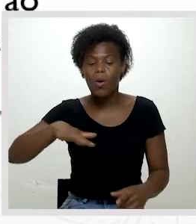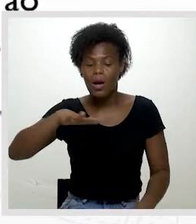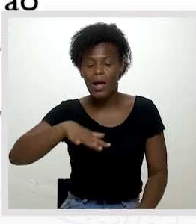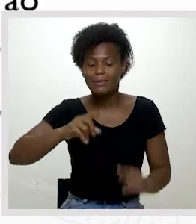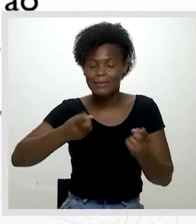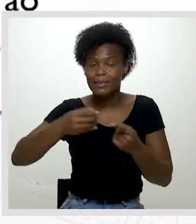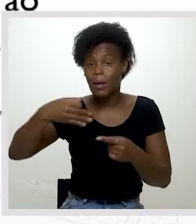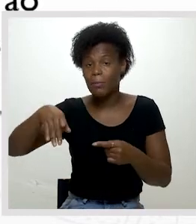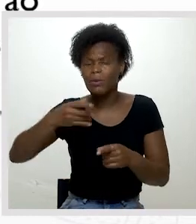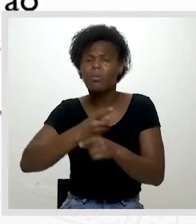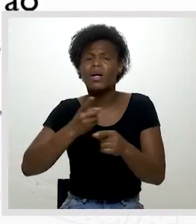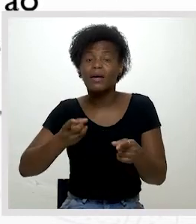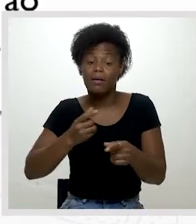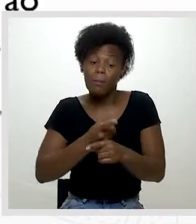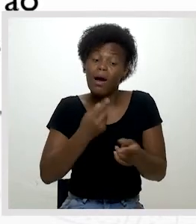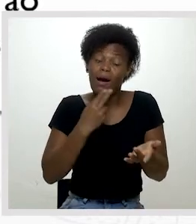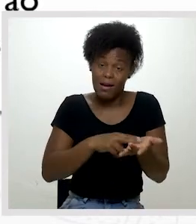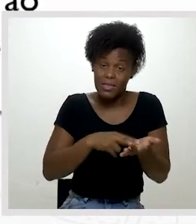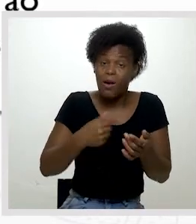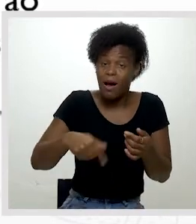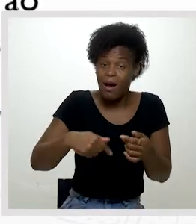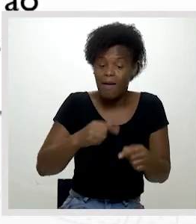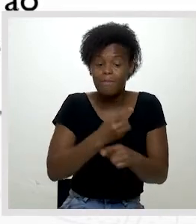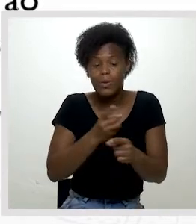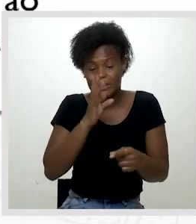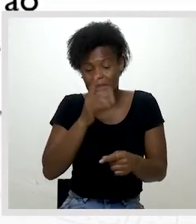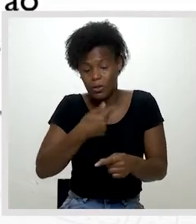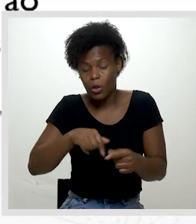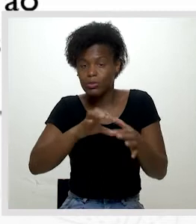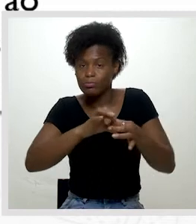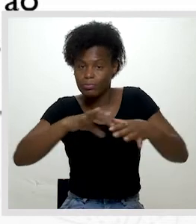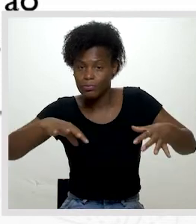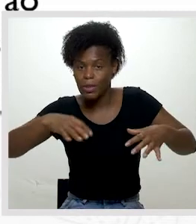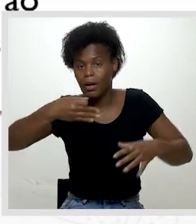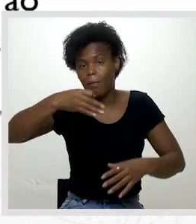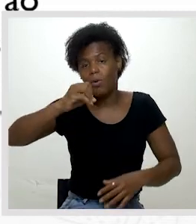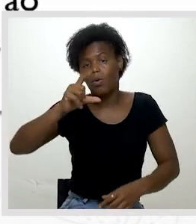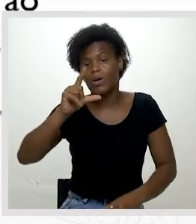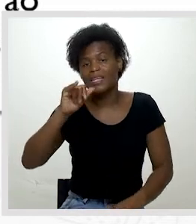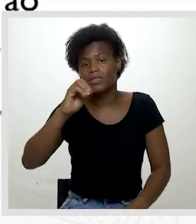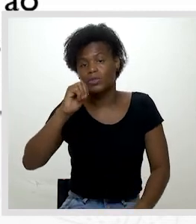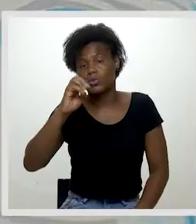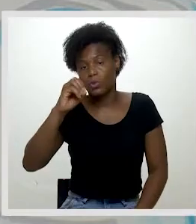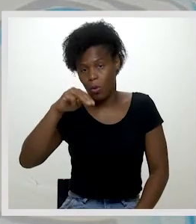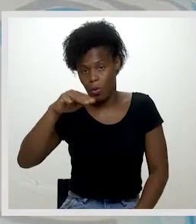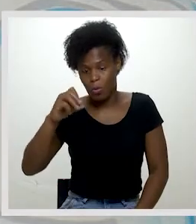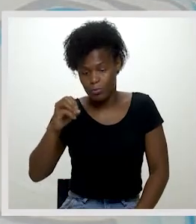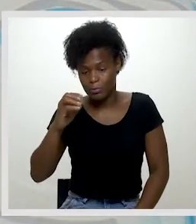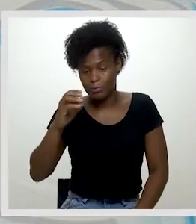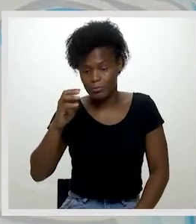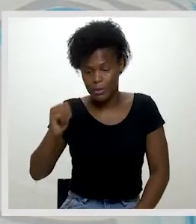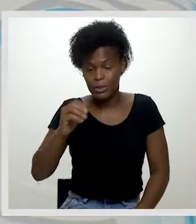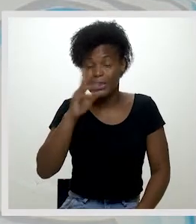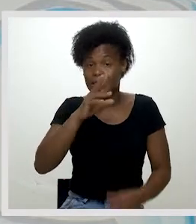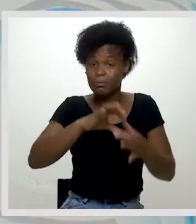por quê? De facto, há razão para isso. Porque se nós dissociamos os polissomas, ou seja, separamos os polissomas,